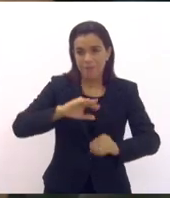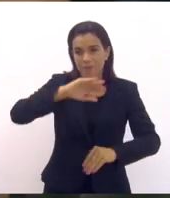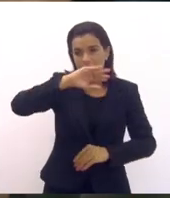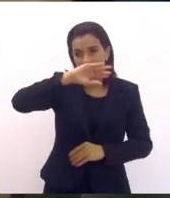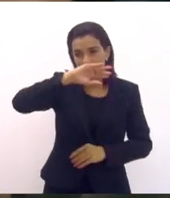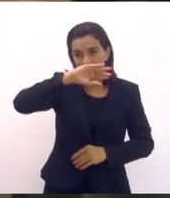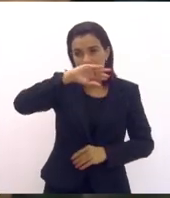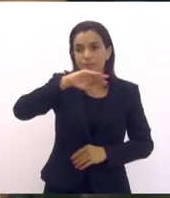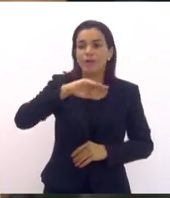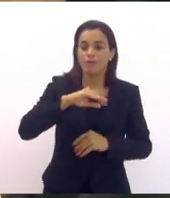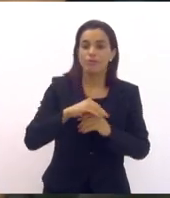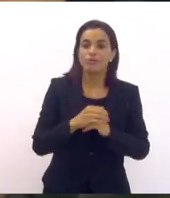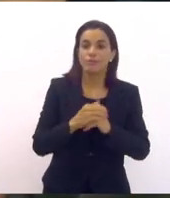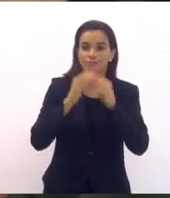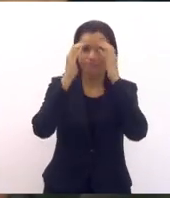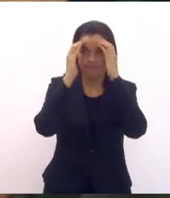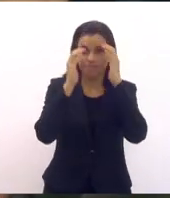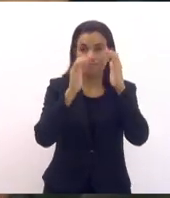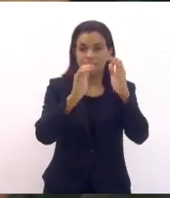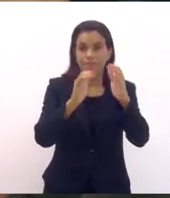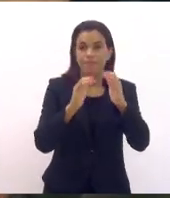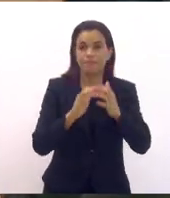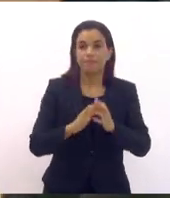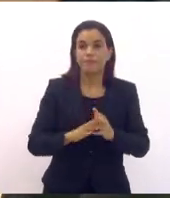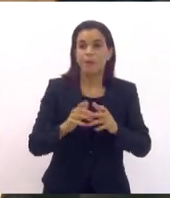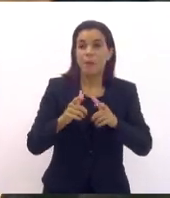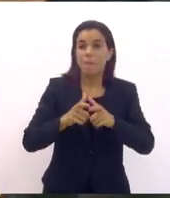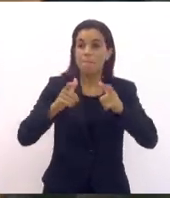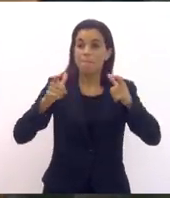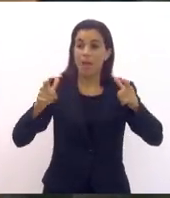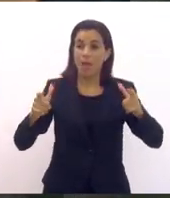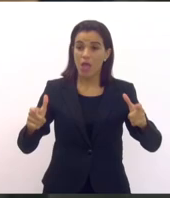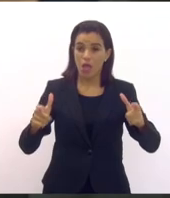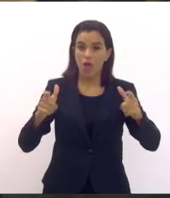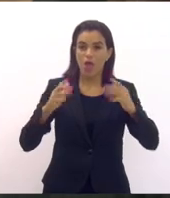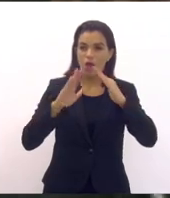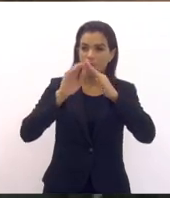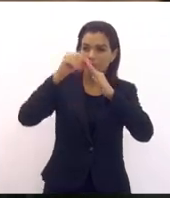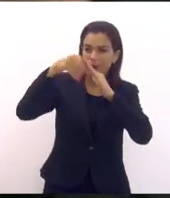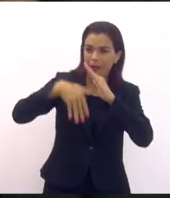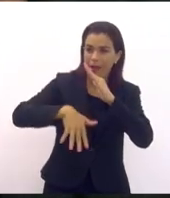respeito vindo de uma das maiores Casas de Salvador